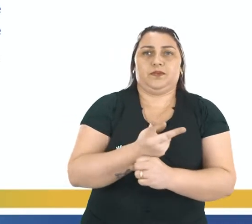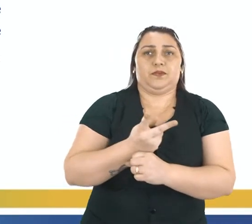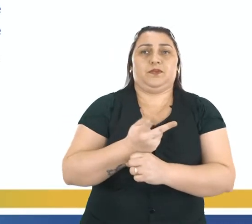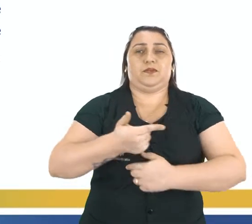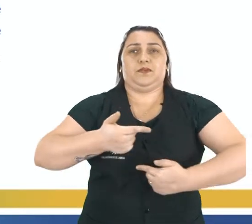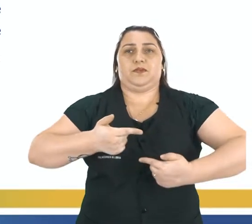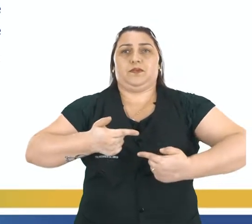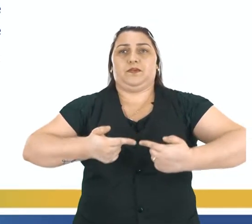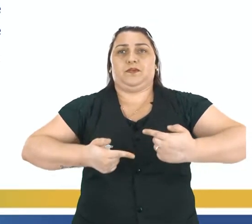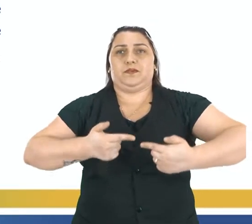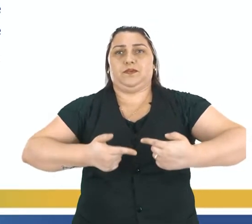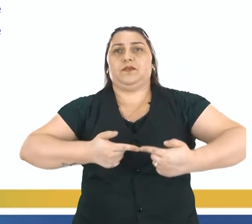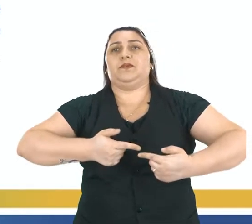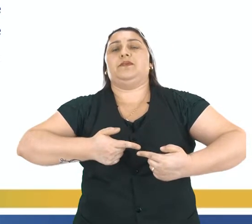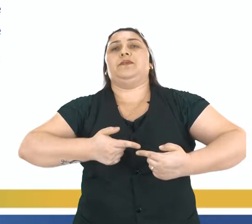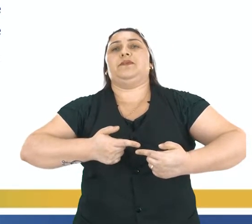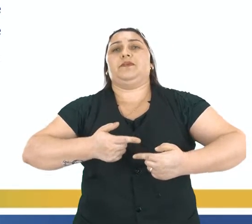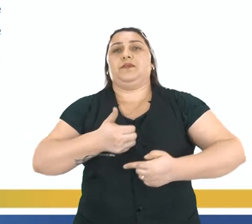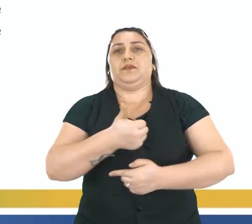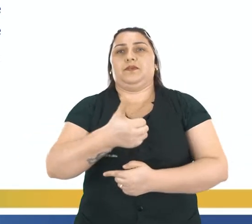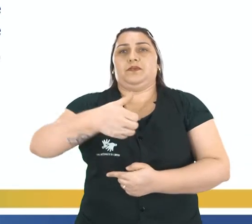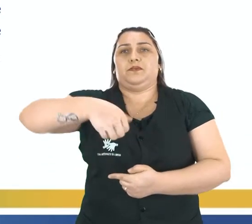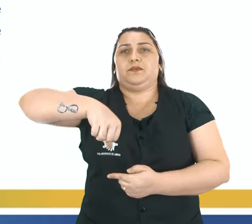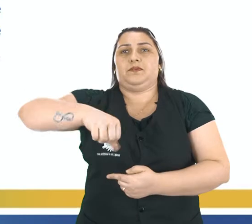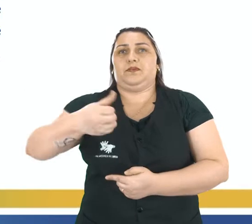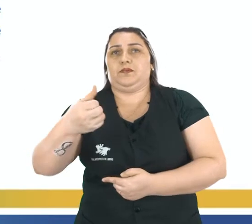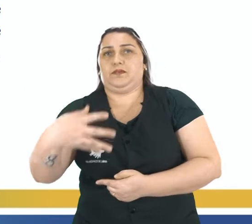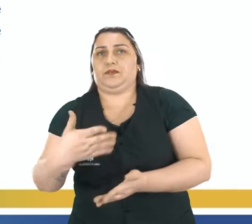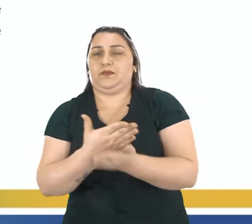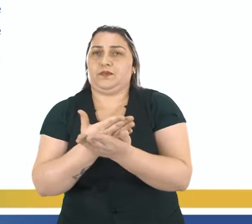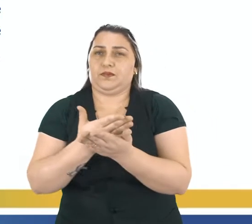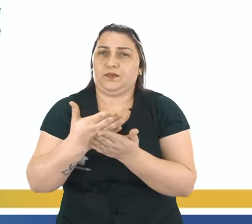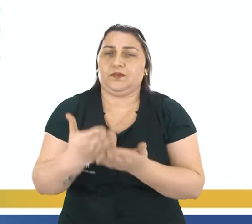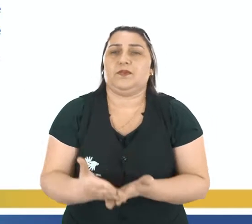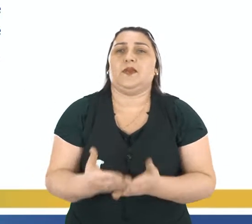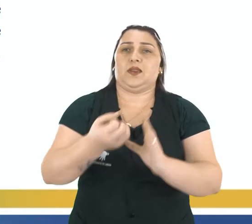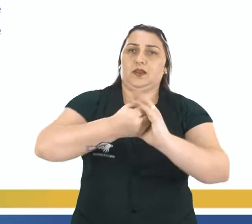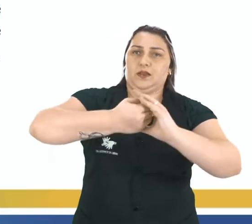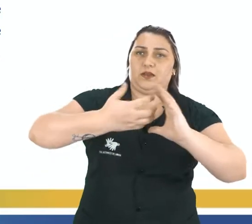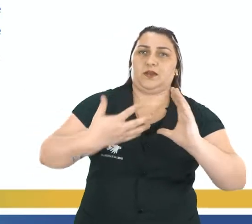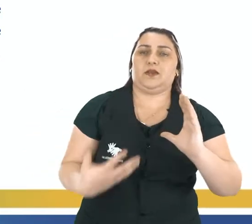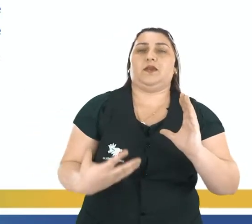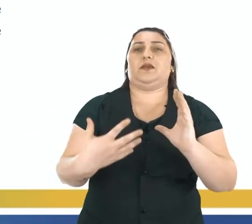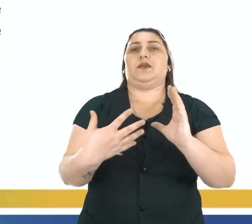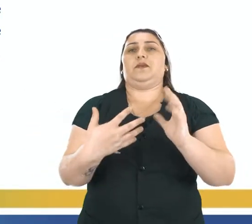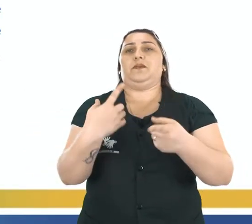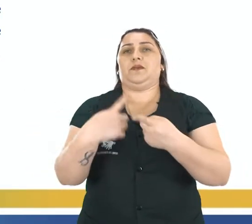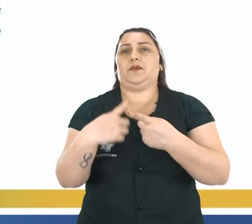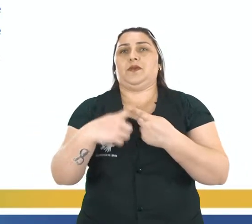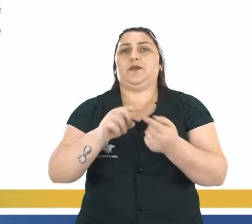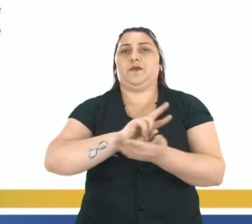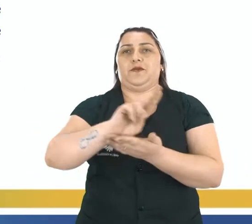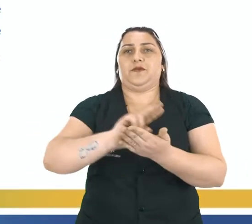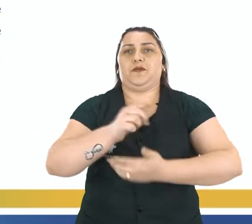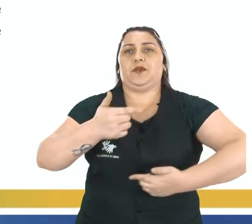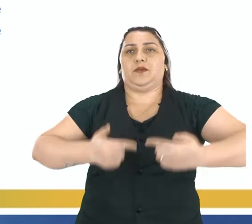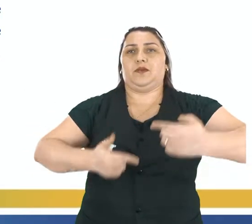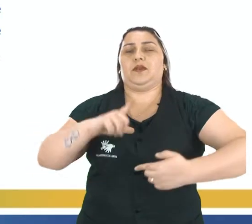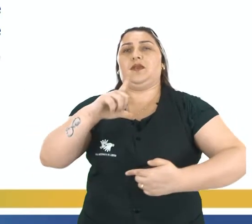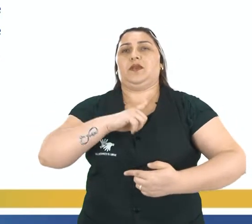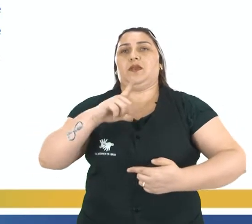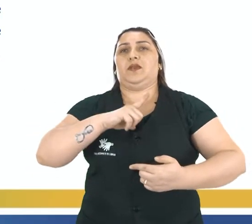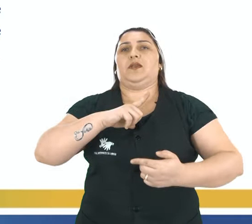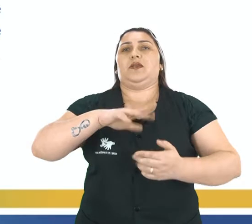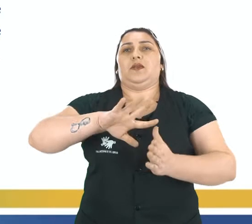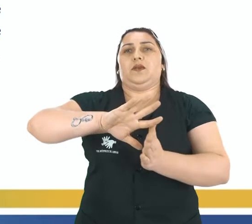políticos, e isso em 1964, que é quando começa a ditadura, vai ser muito característico porque vários políticos vão ter os seus